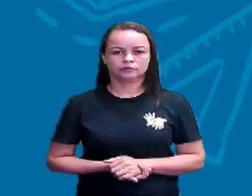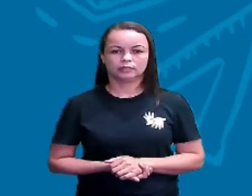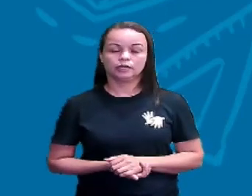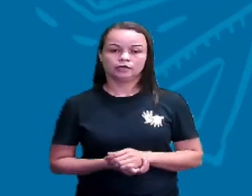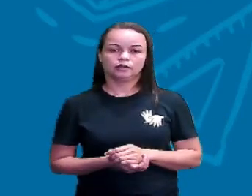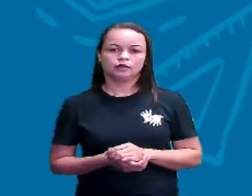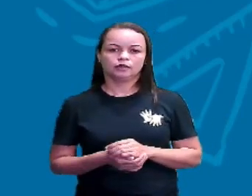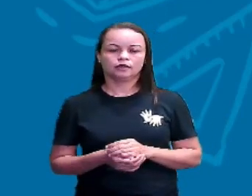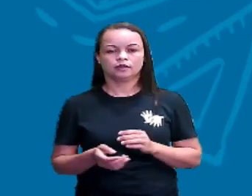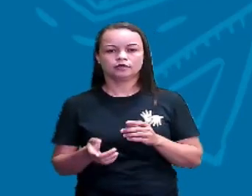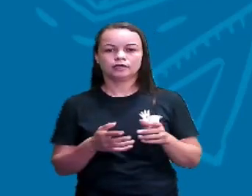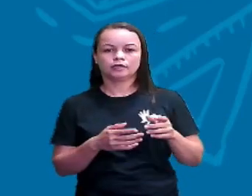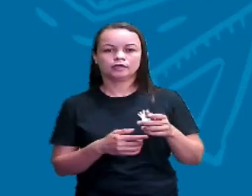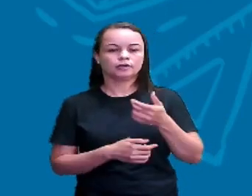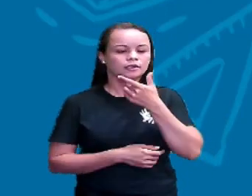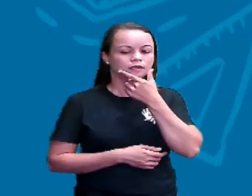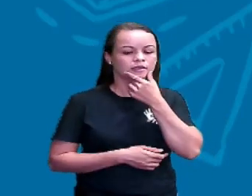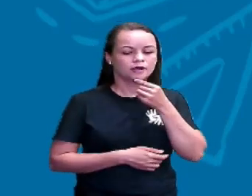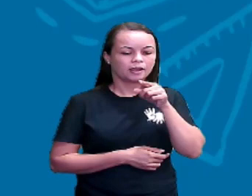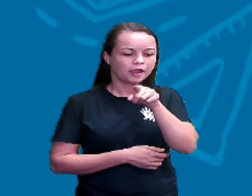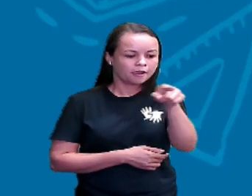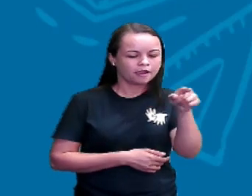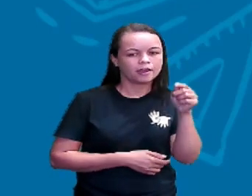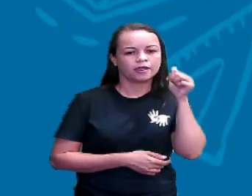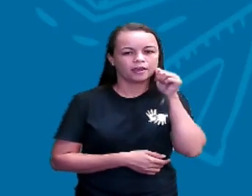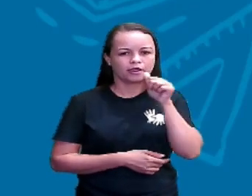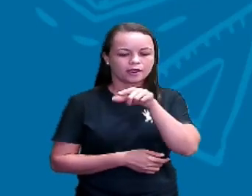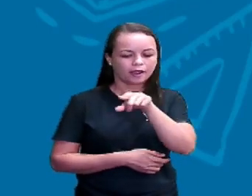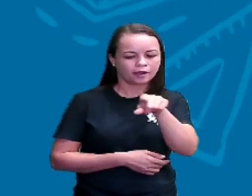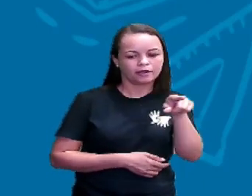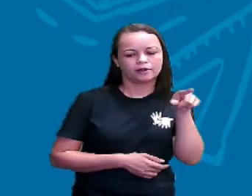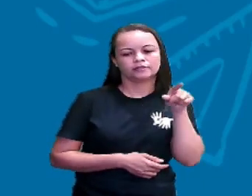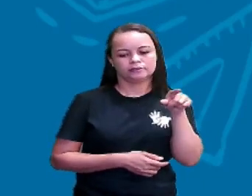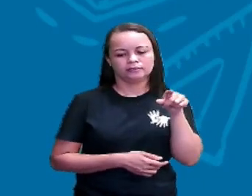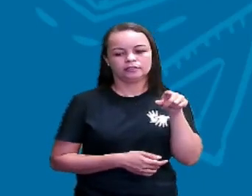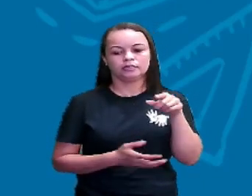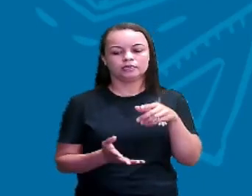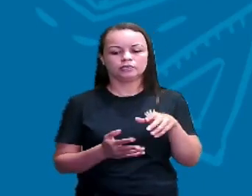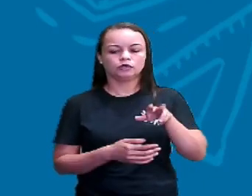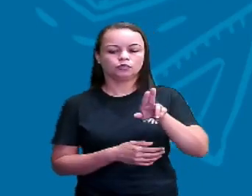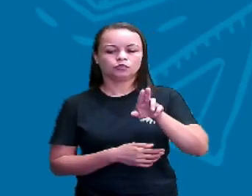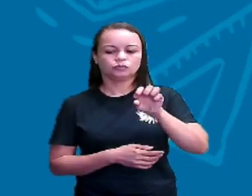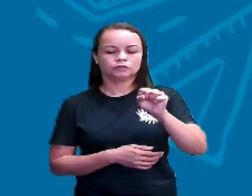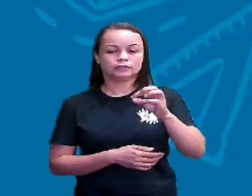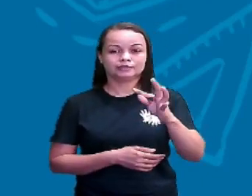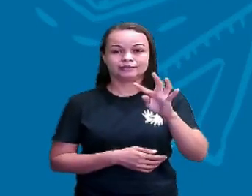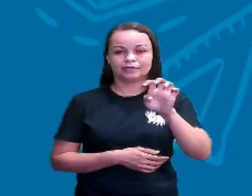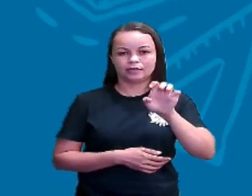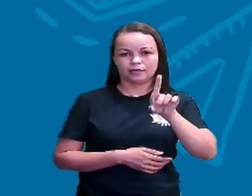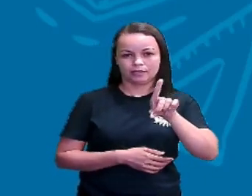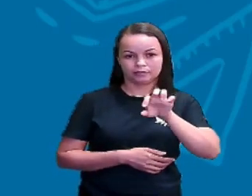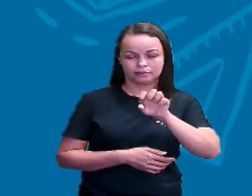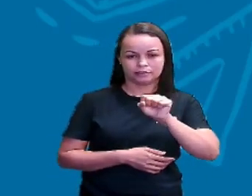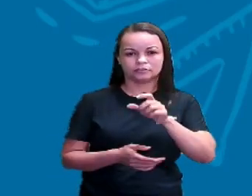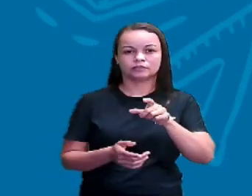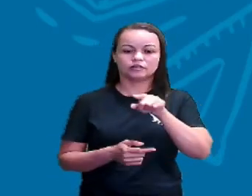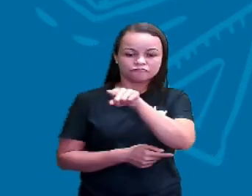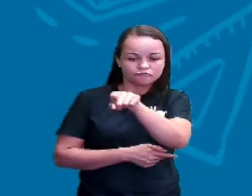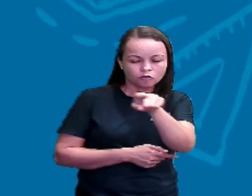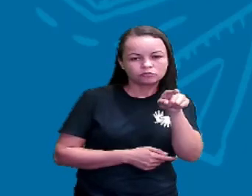ellos, ellas e ustedes, que é a terceira pessoa do plural, eles, elas e